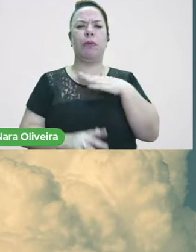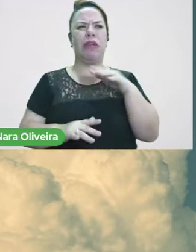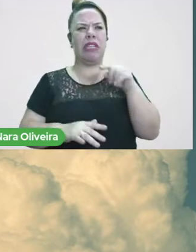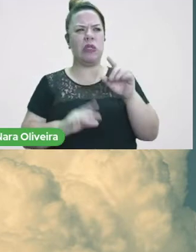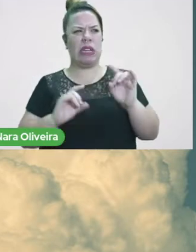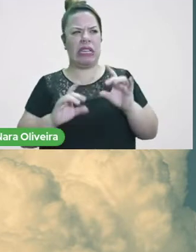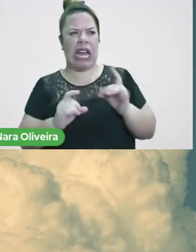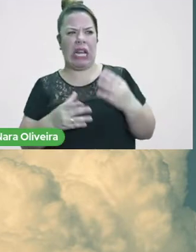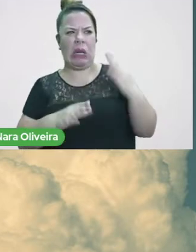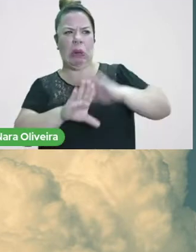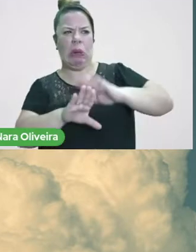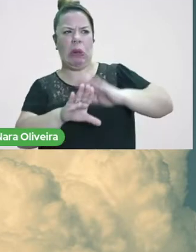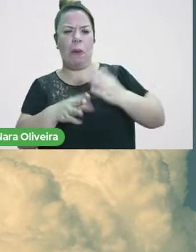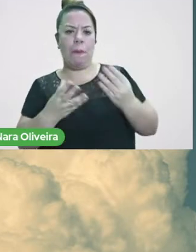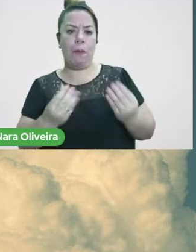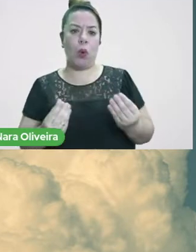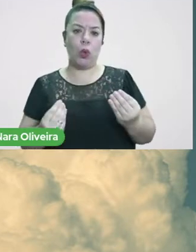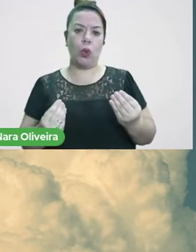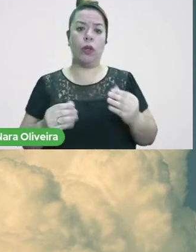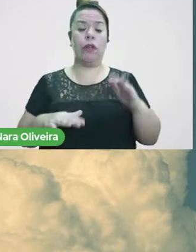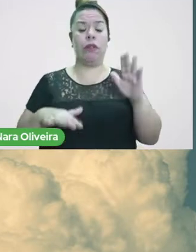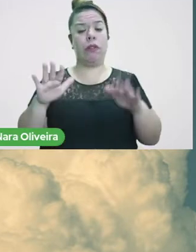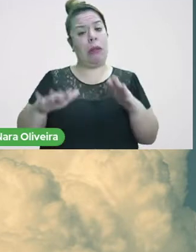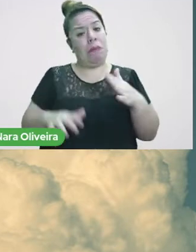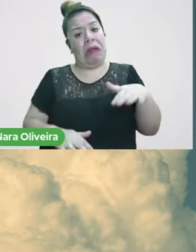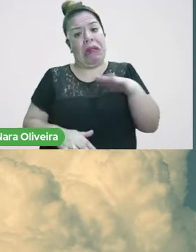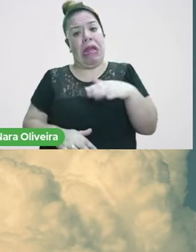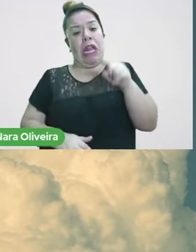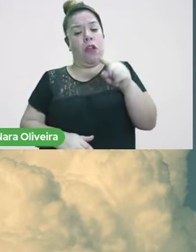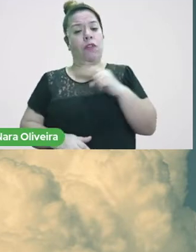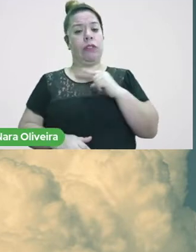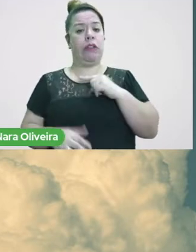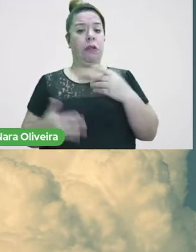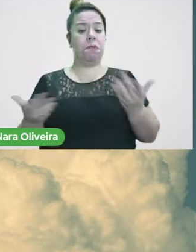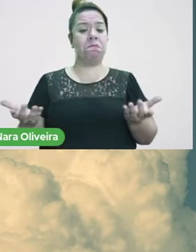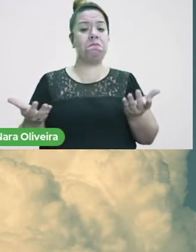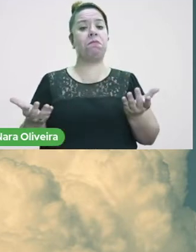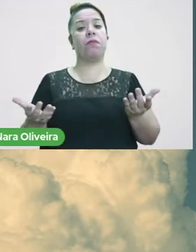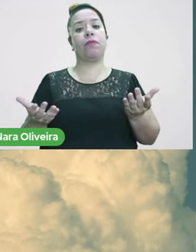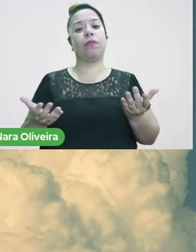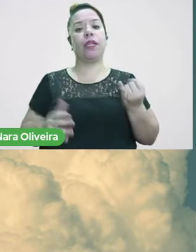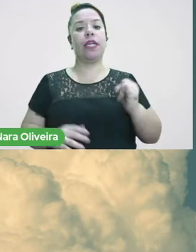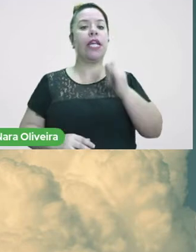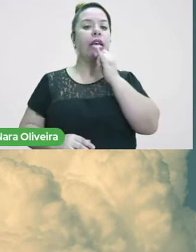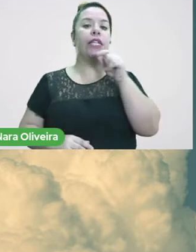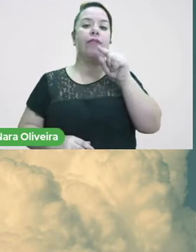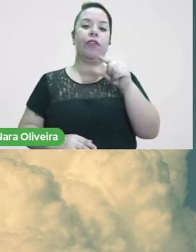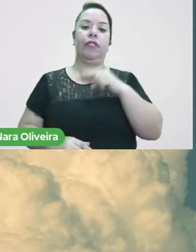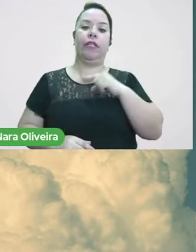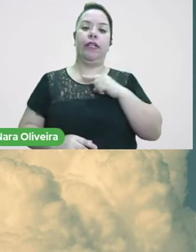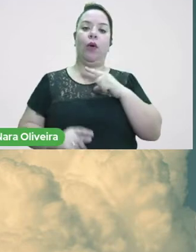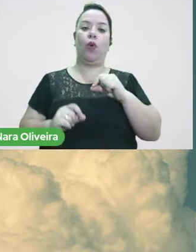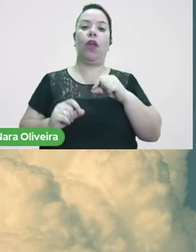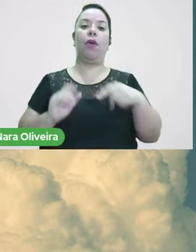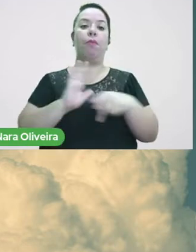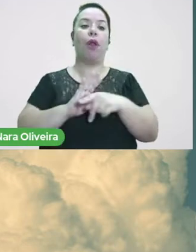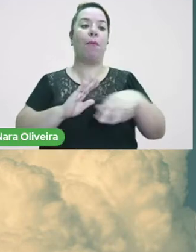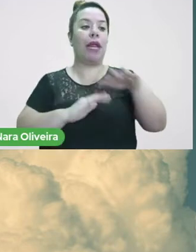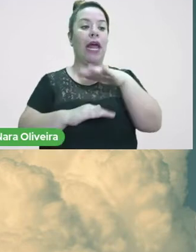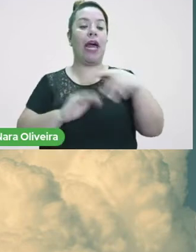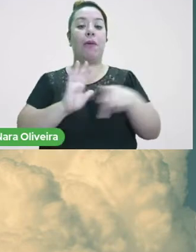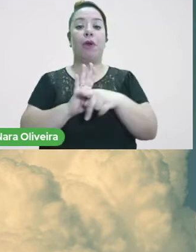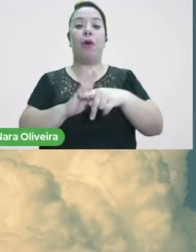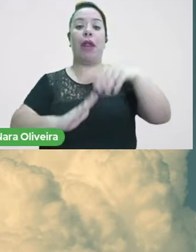demais? Olha, depende da linha que você está, certo? Então, se você está, por exemplo, aqui em tarefas ou em ferramentas,